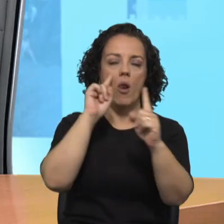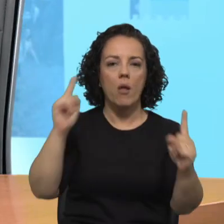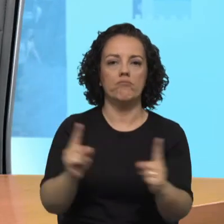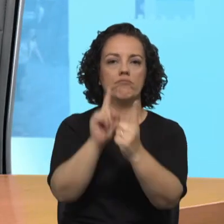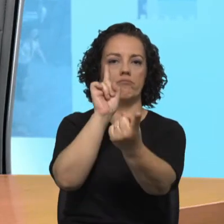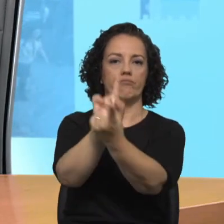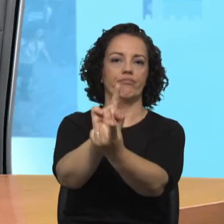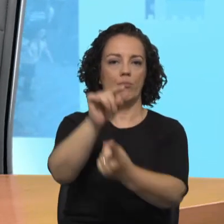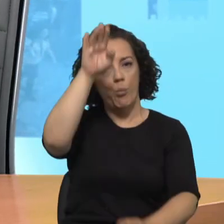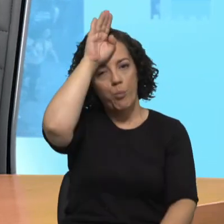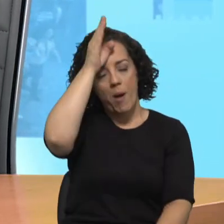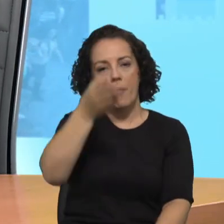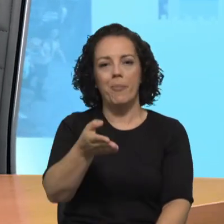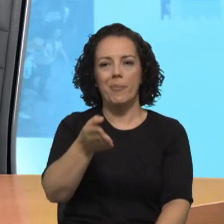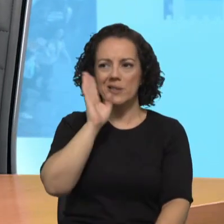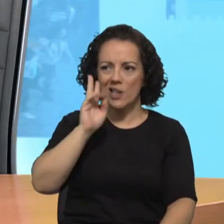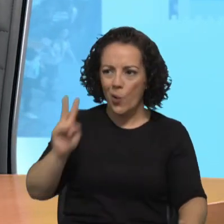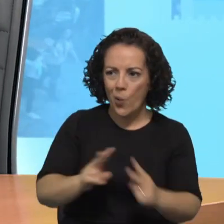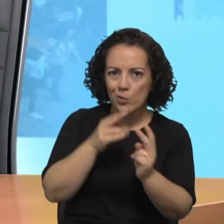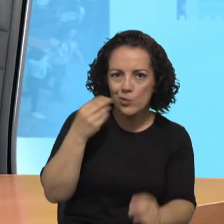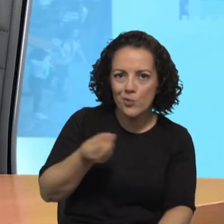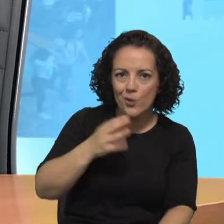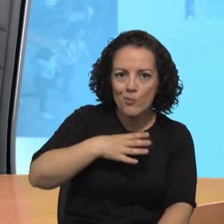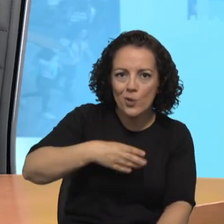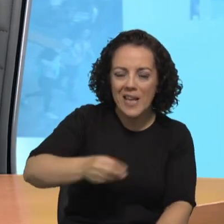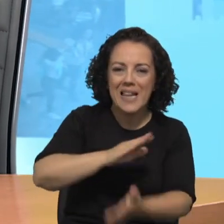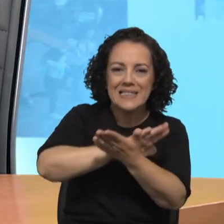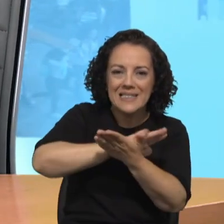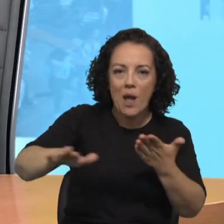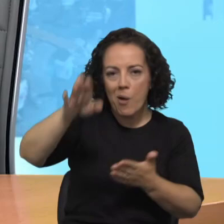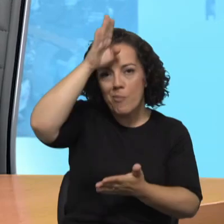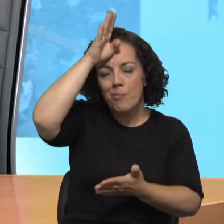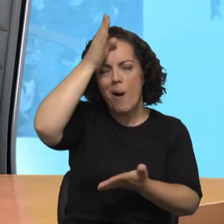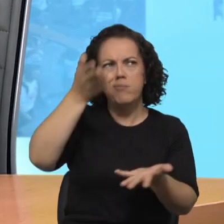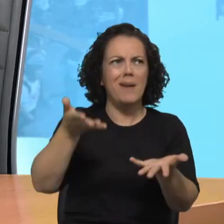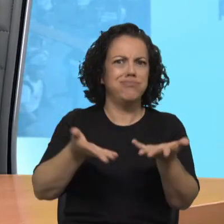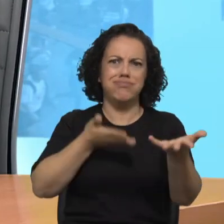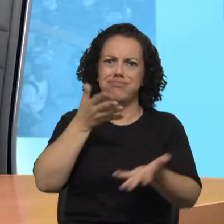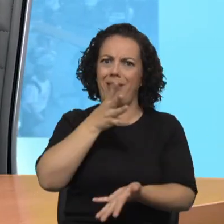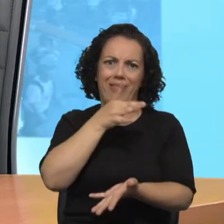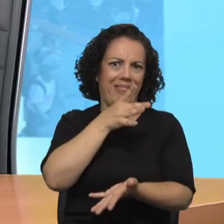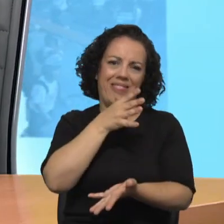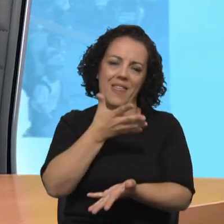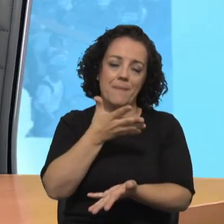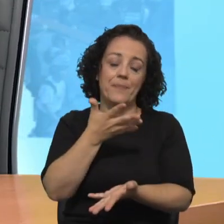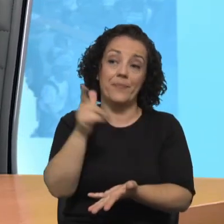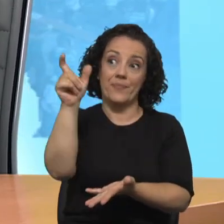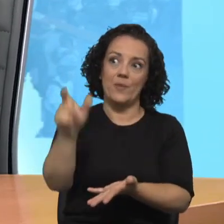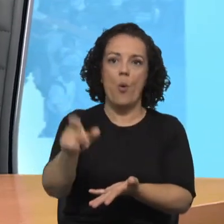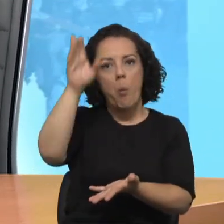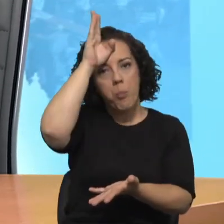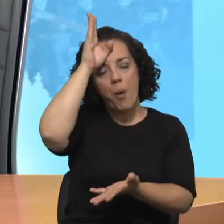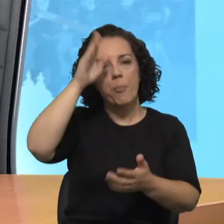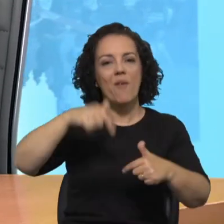coisa uma Jornada Mundial da Juventude sem Papa. O Papa é o grande protagonista das jornadas que no fundo, interage